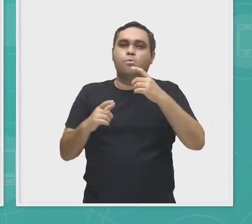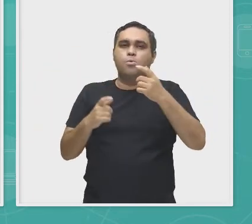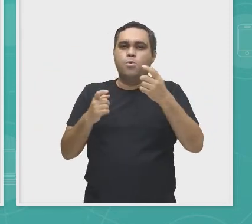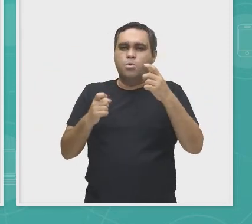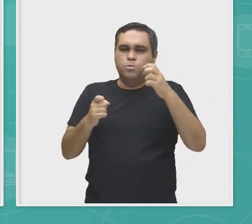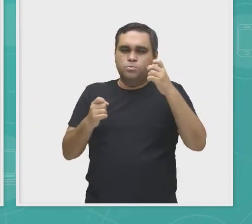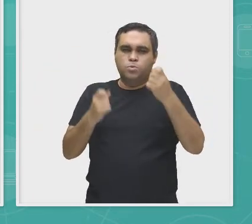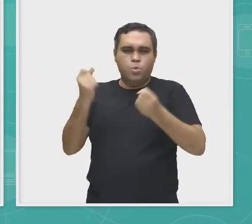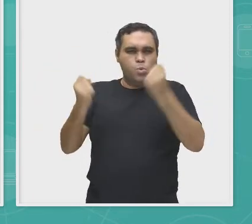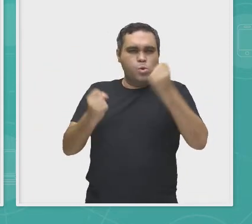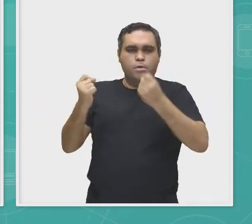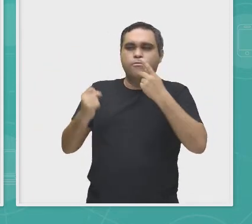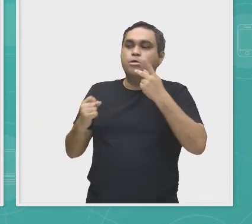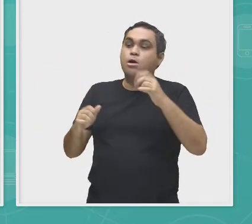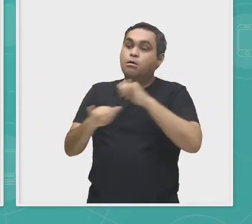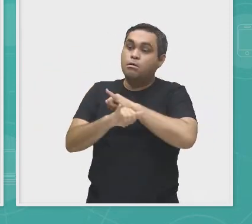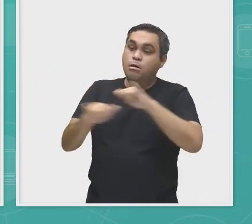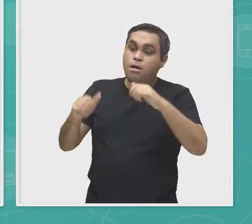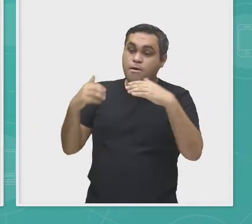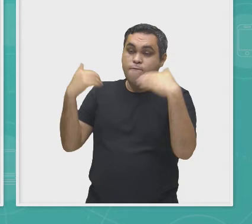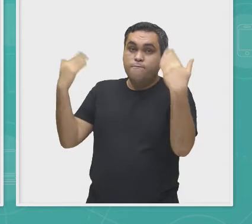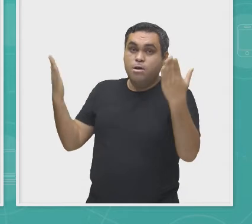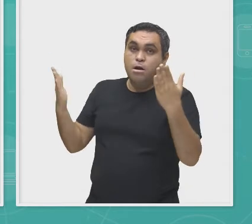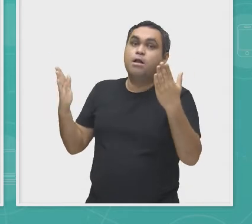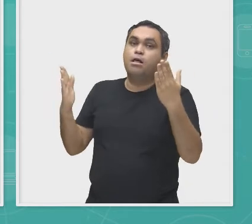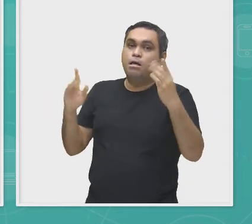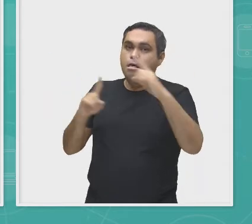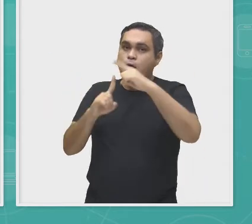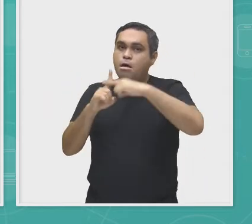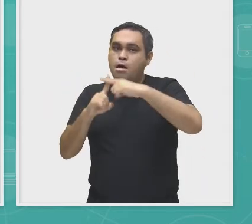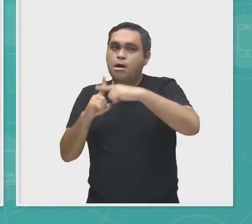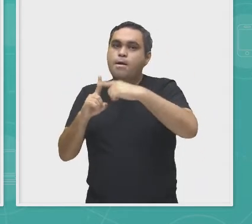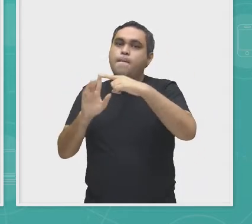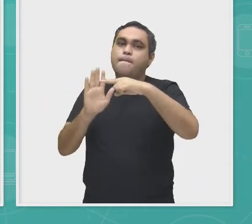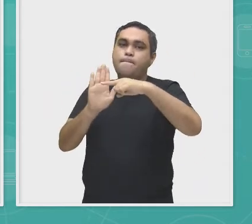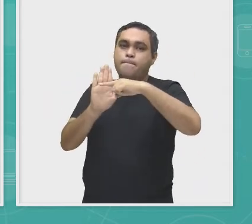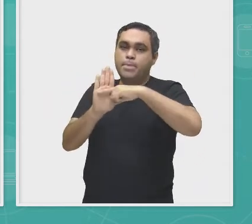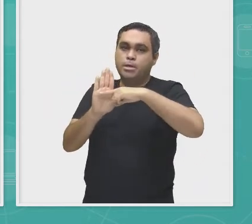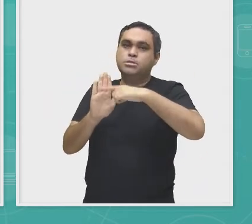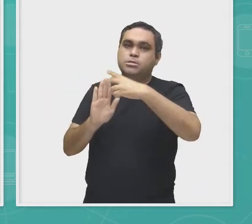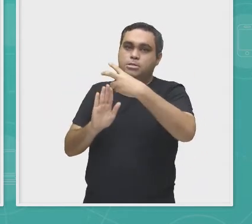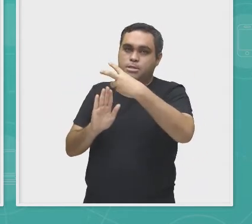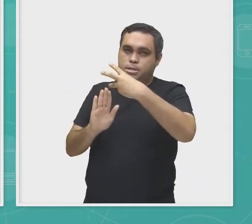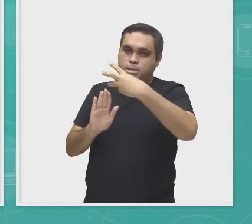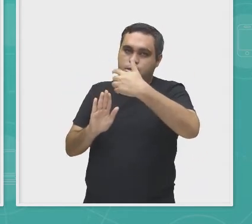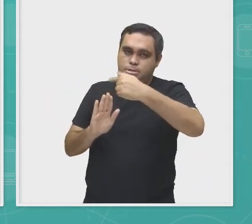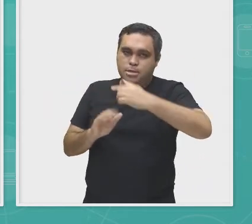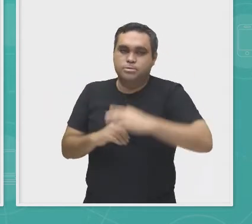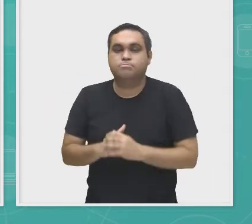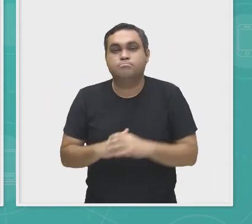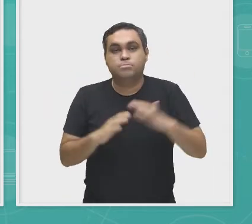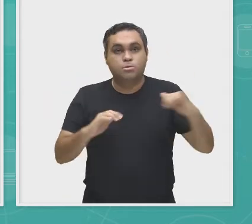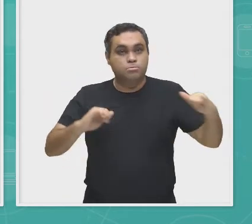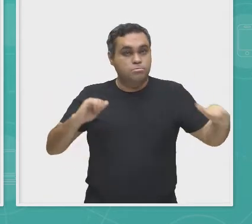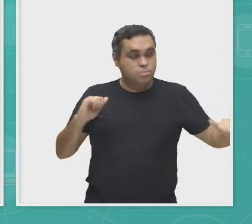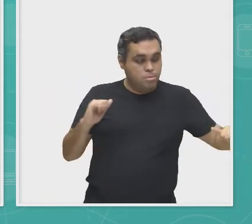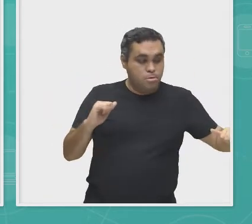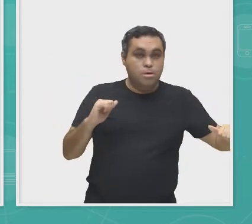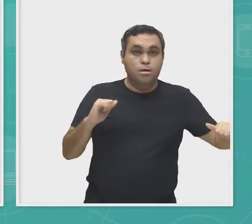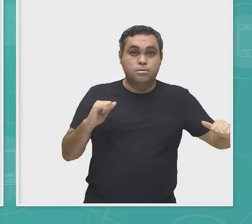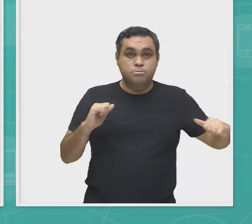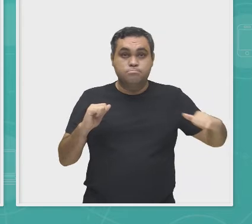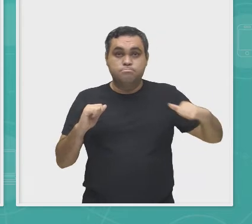de menos 37. Da decolagem até o momento em que foi atingida a altitude máxima, calcule